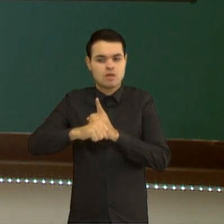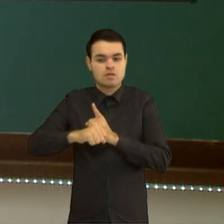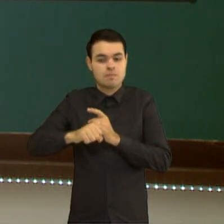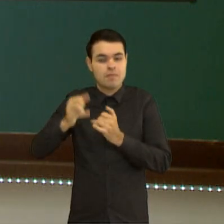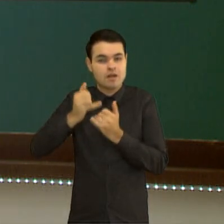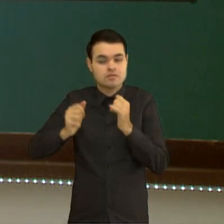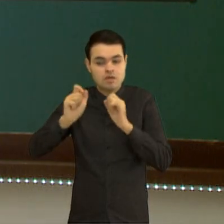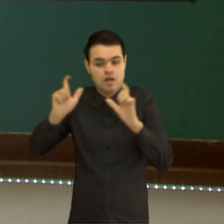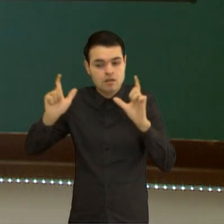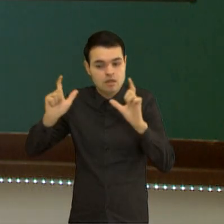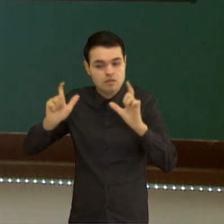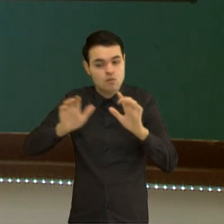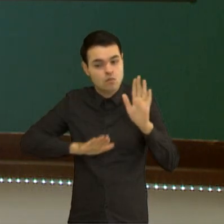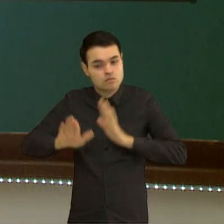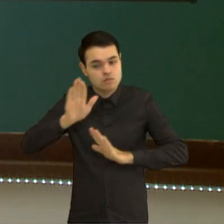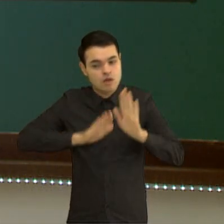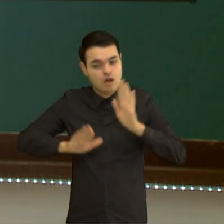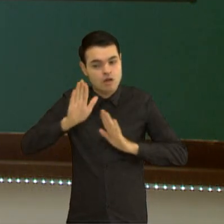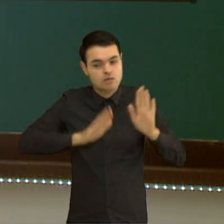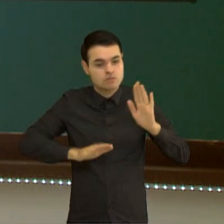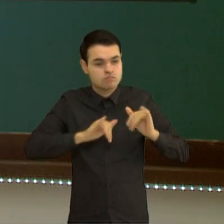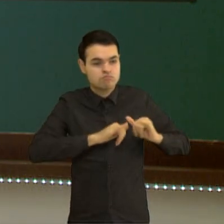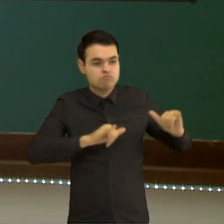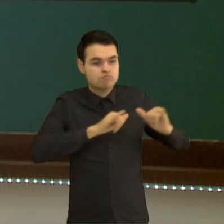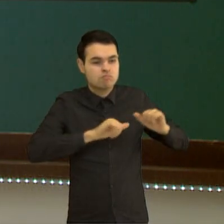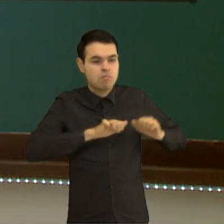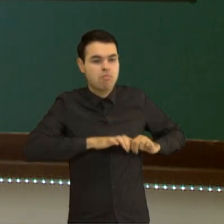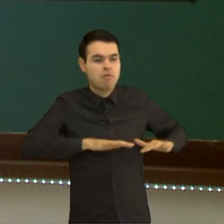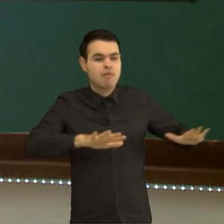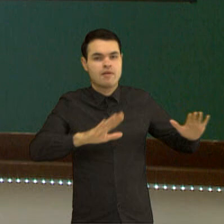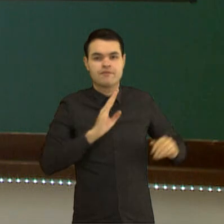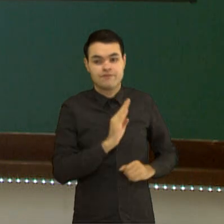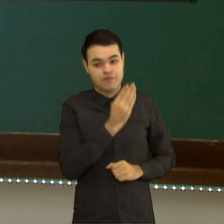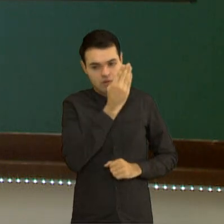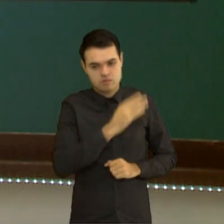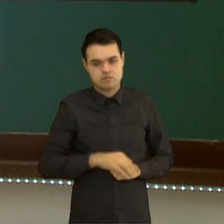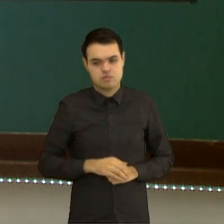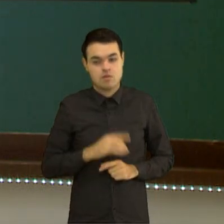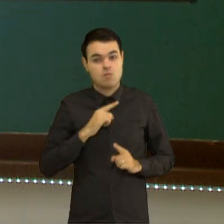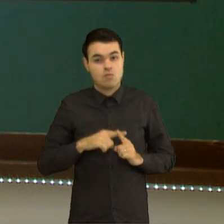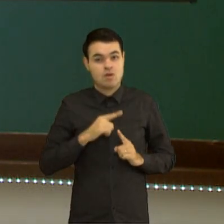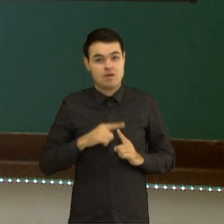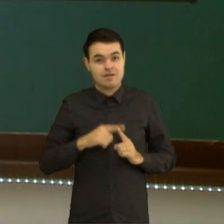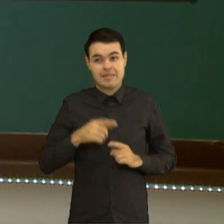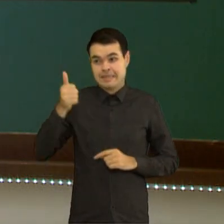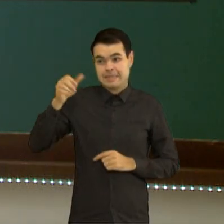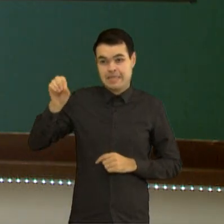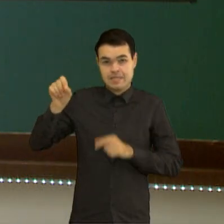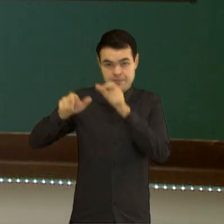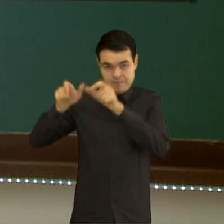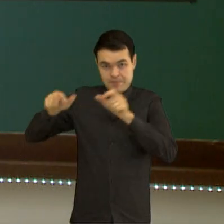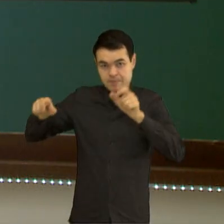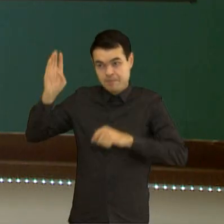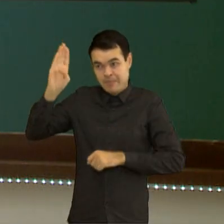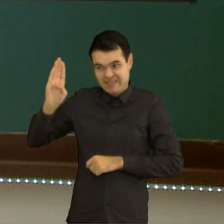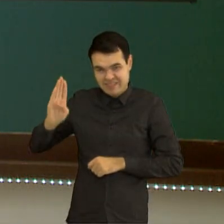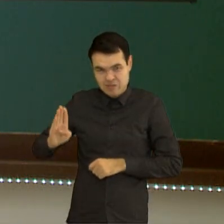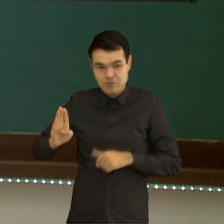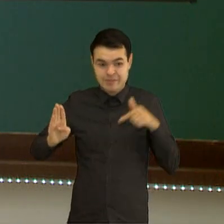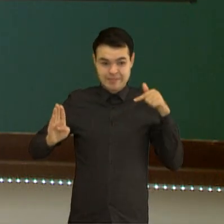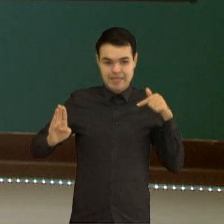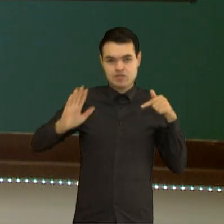em relação às fake news, pois, de acordo com as informações, 7 em cada 10 brasileiros